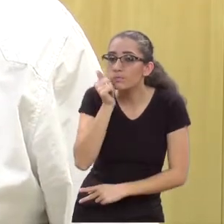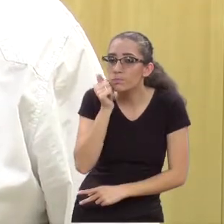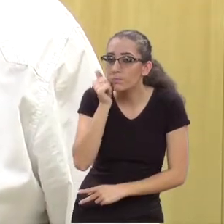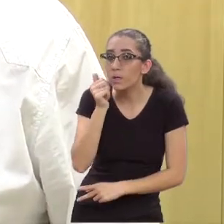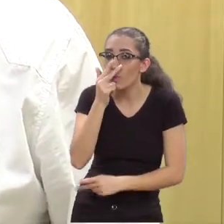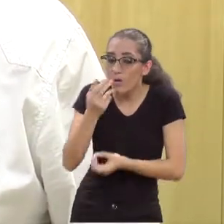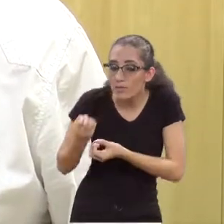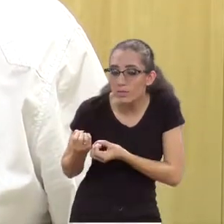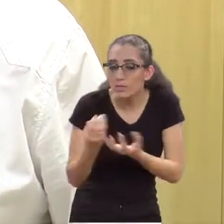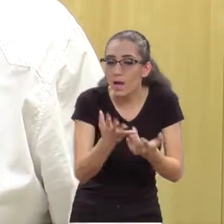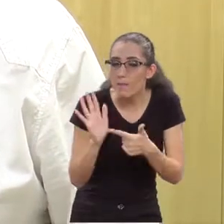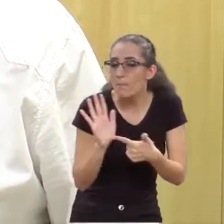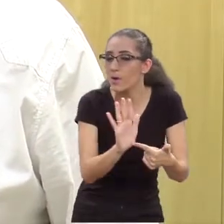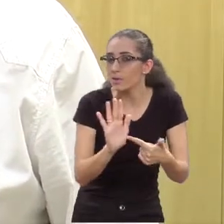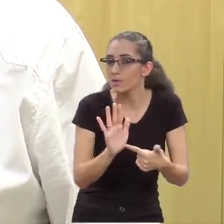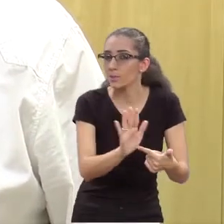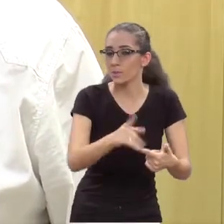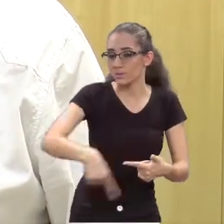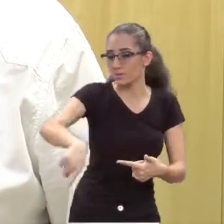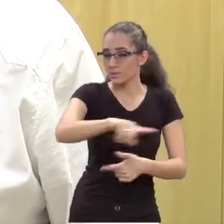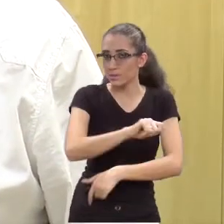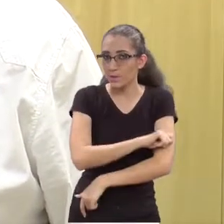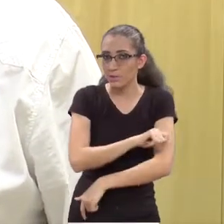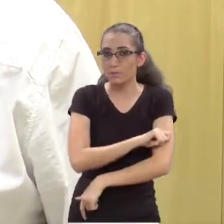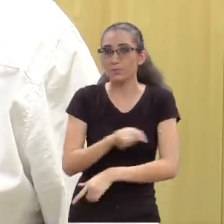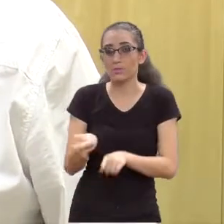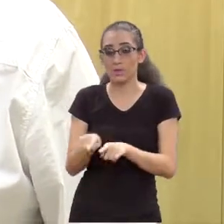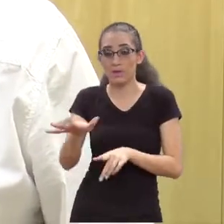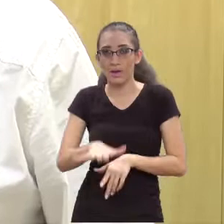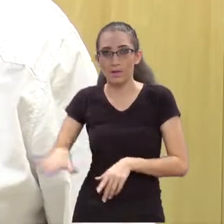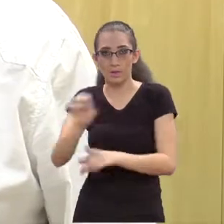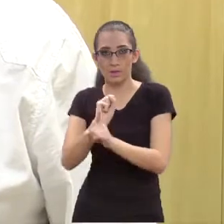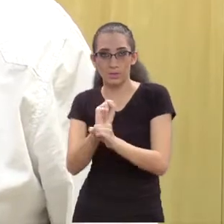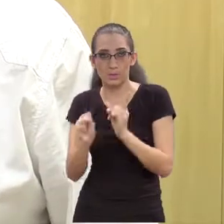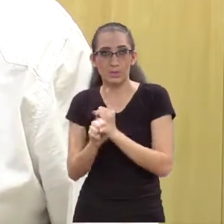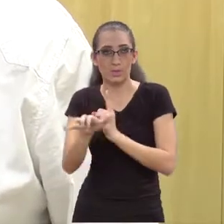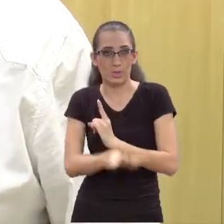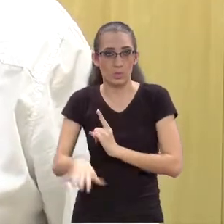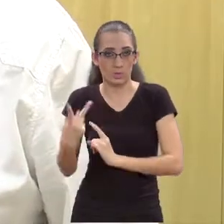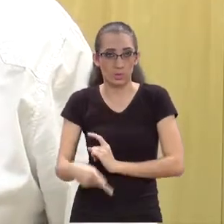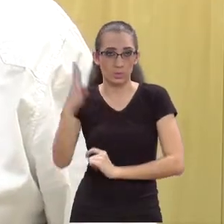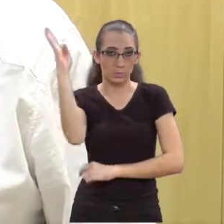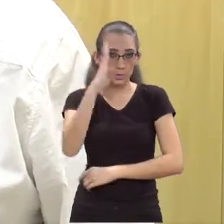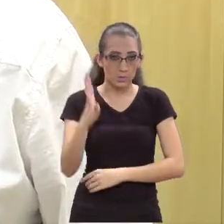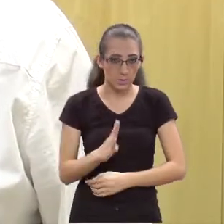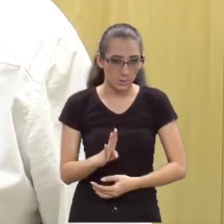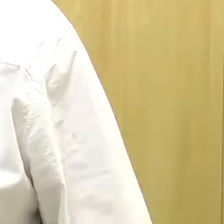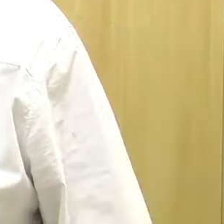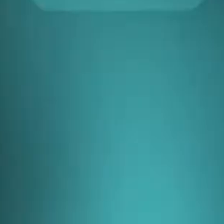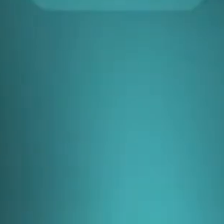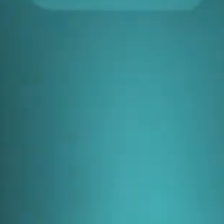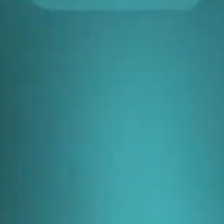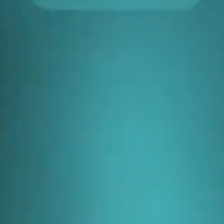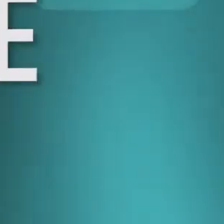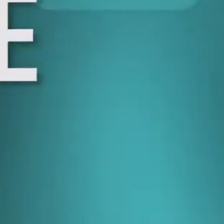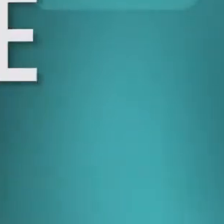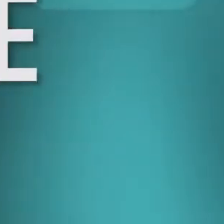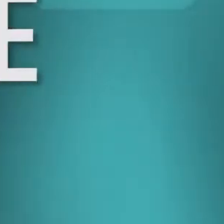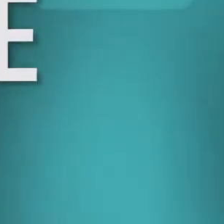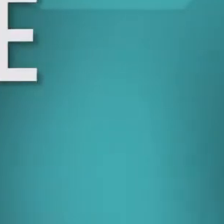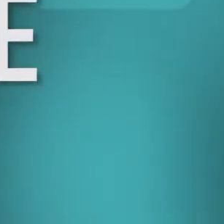inclusão da população negra no cenário a social no brasil